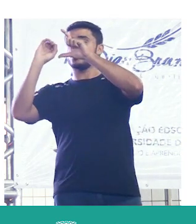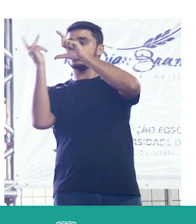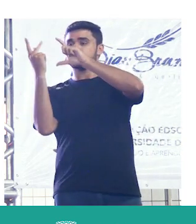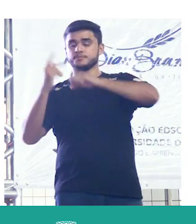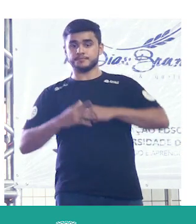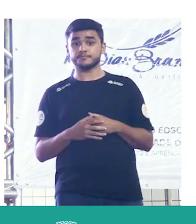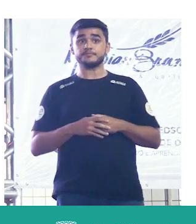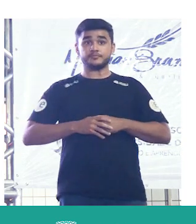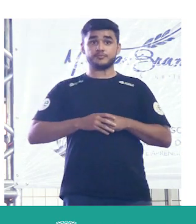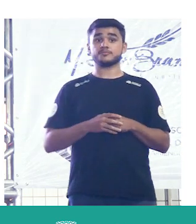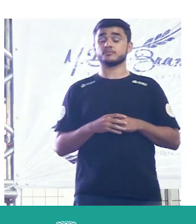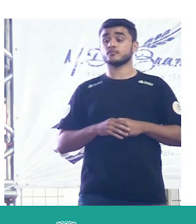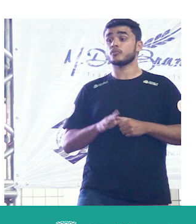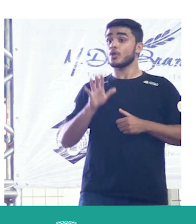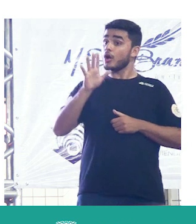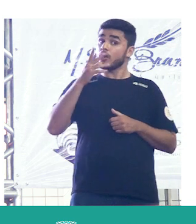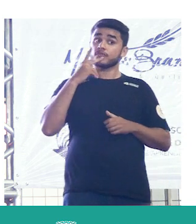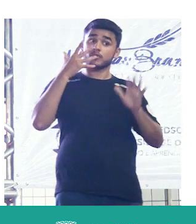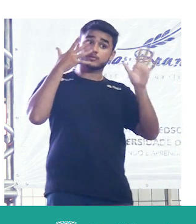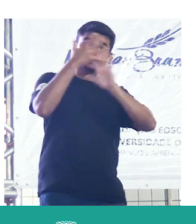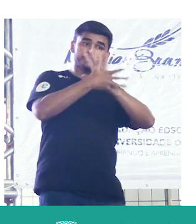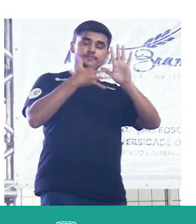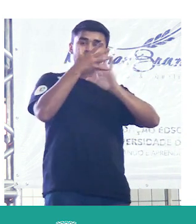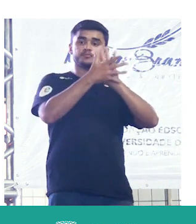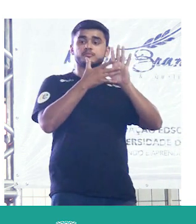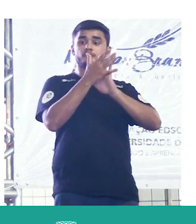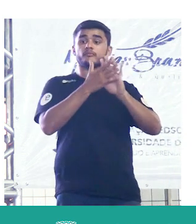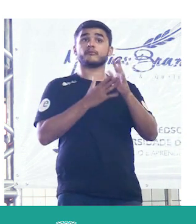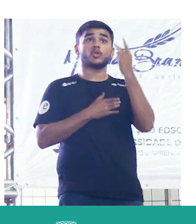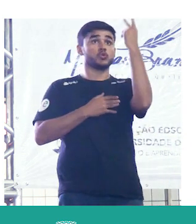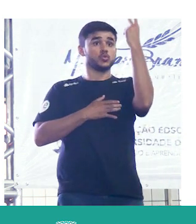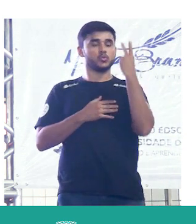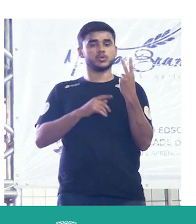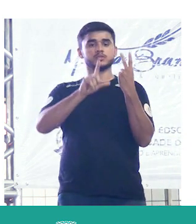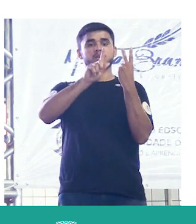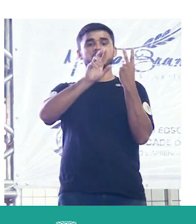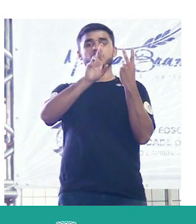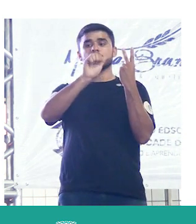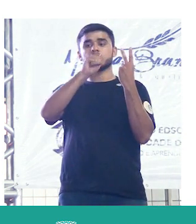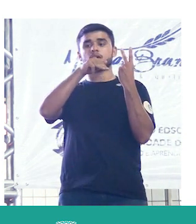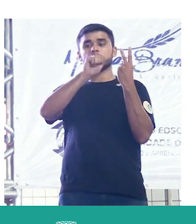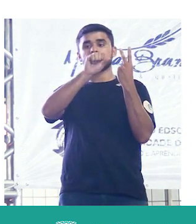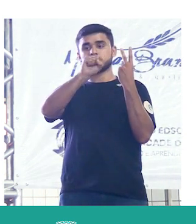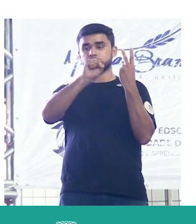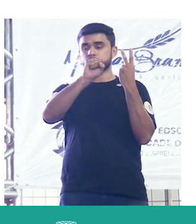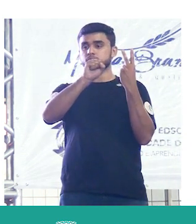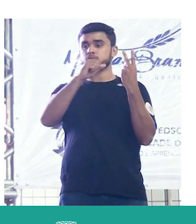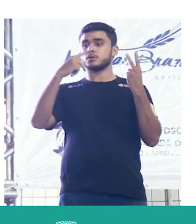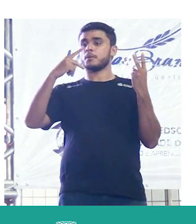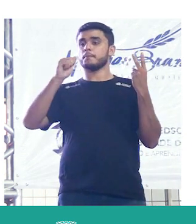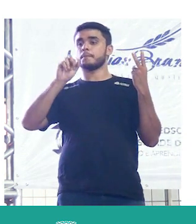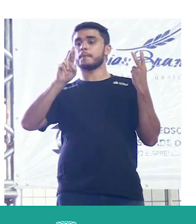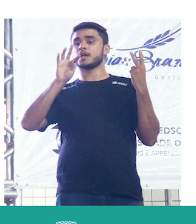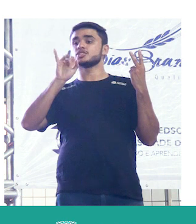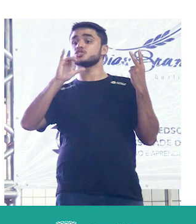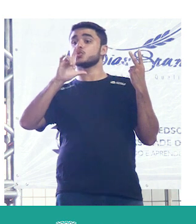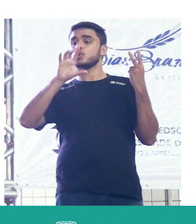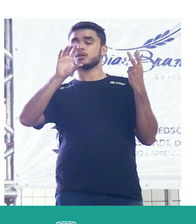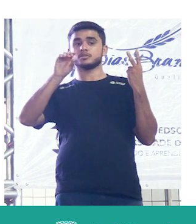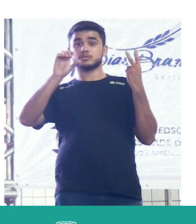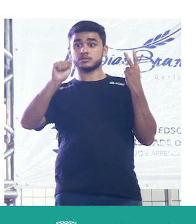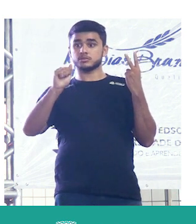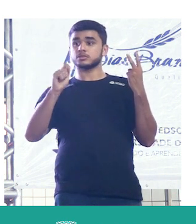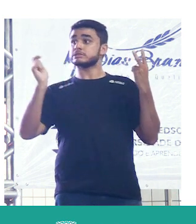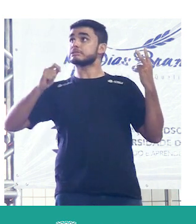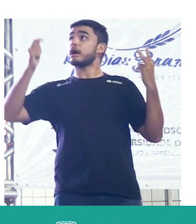o texto diz que para 2 gramas de partículas, você tem que usar 10 gramas de